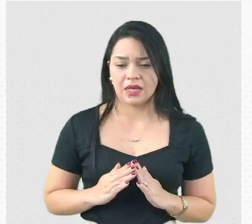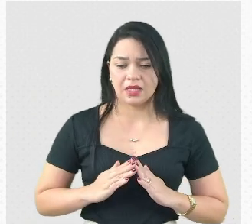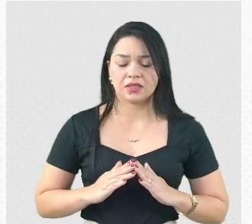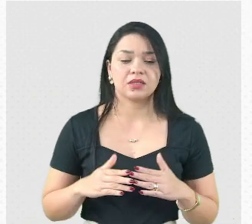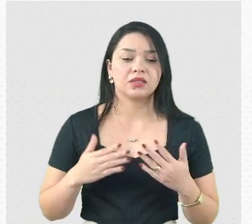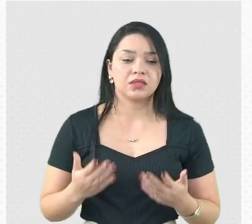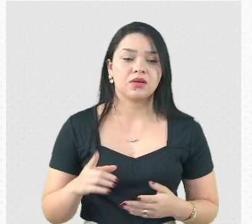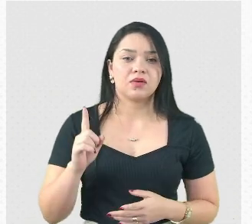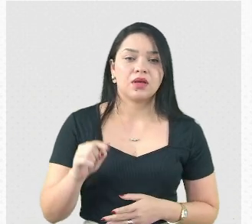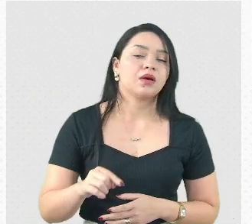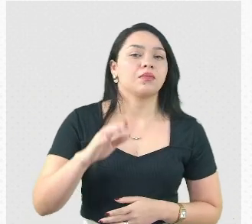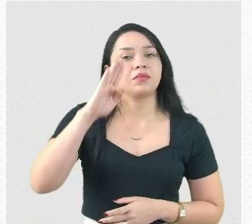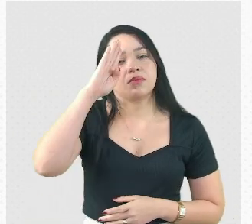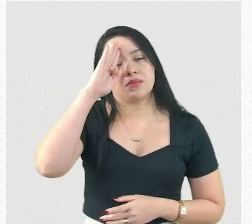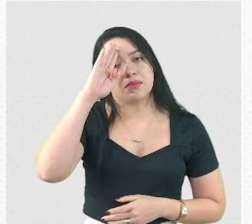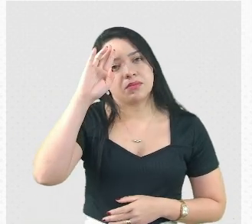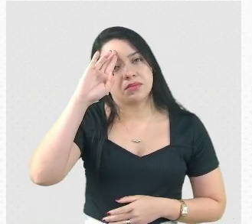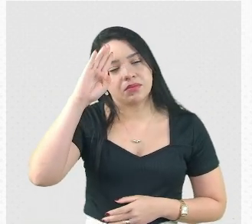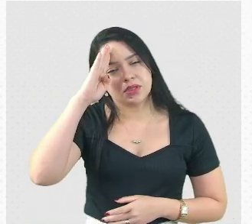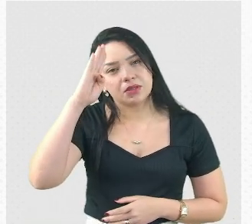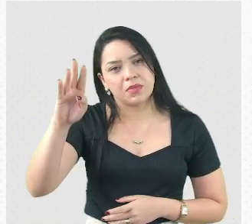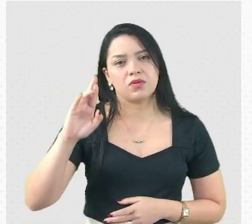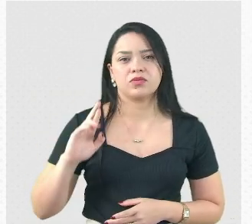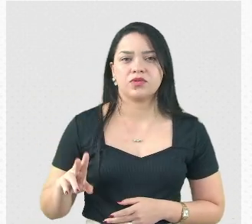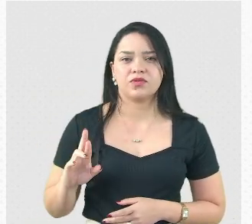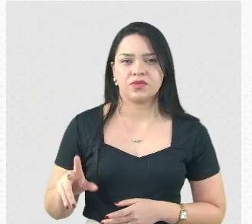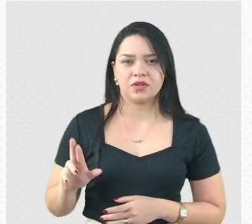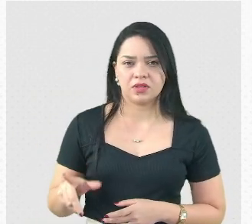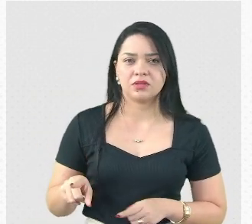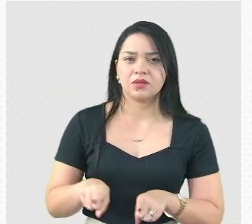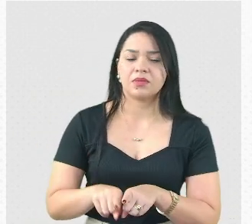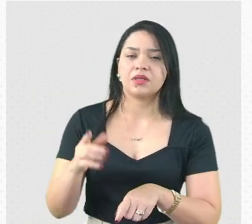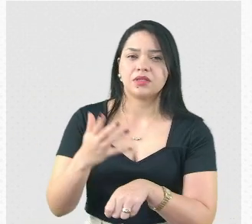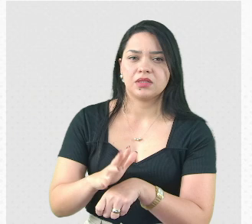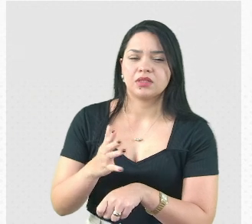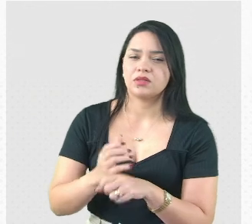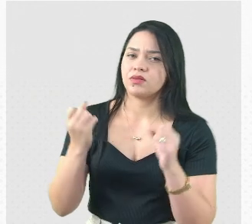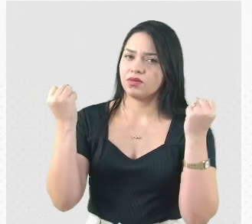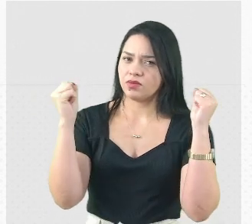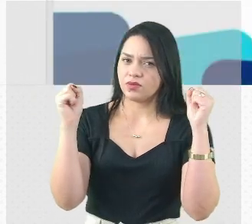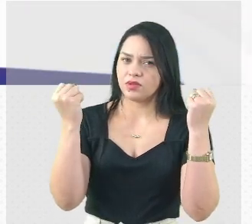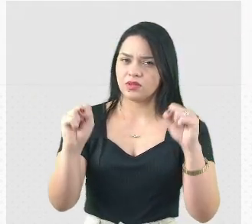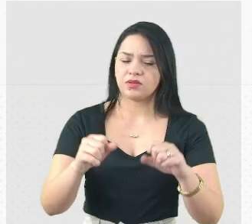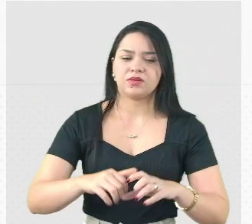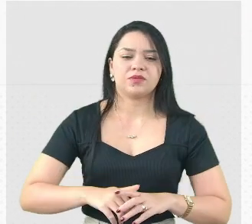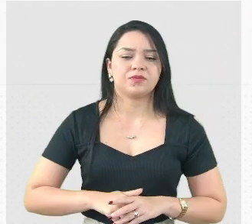a principal diferença entre atividade física e exercício físico.